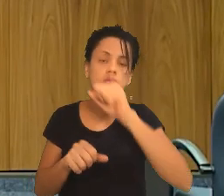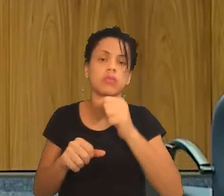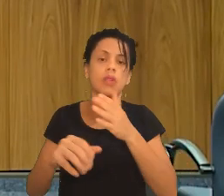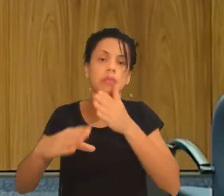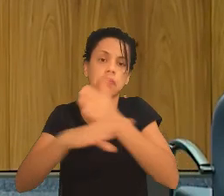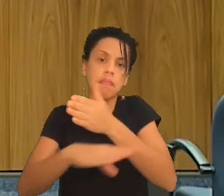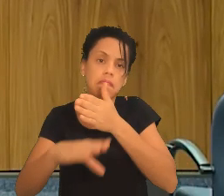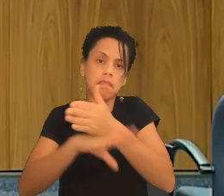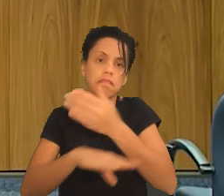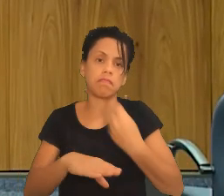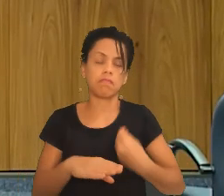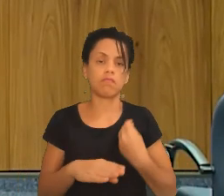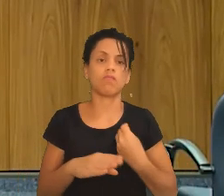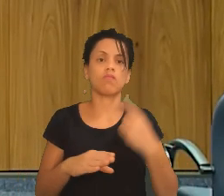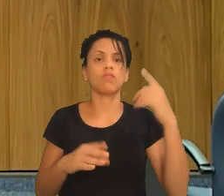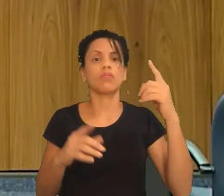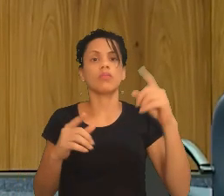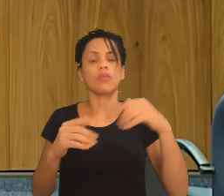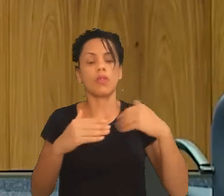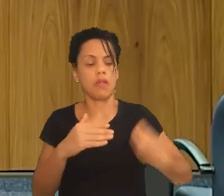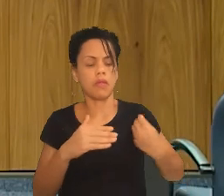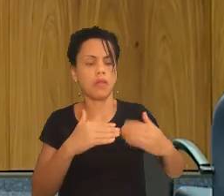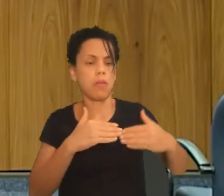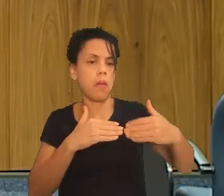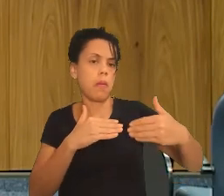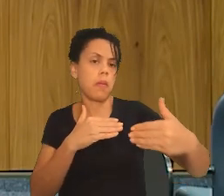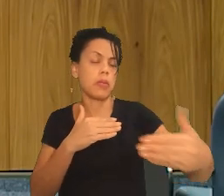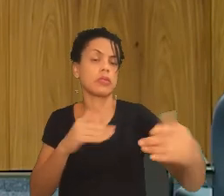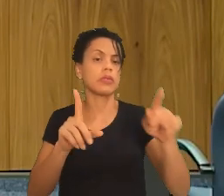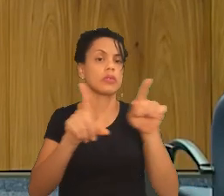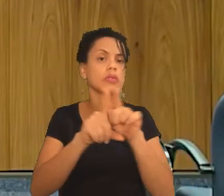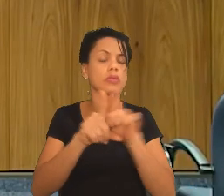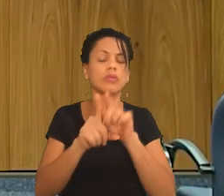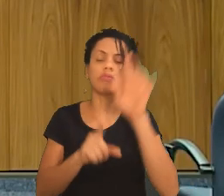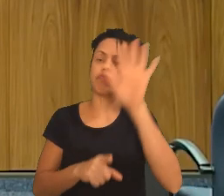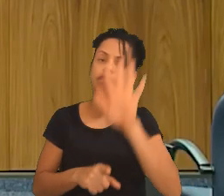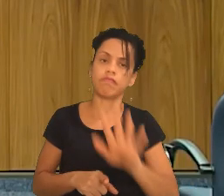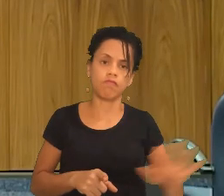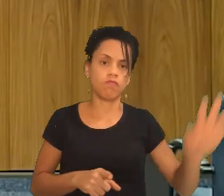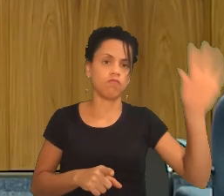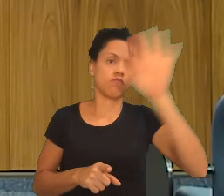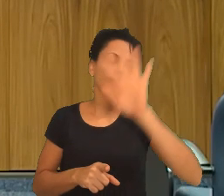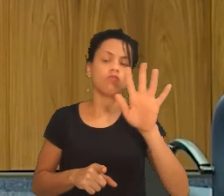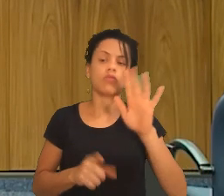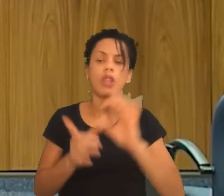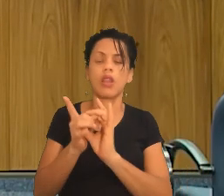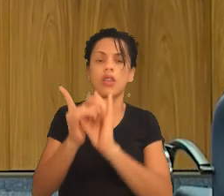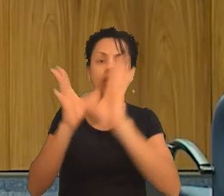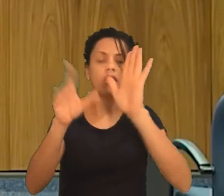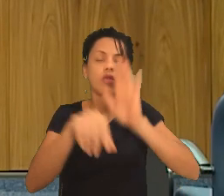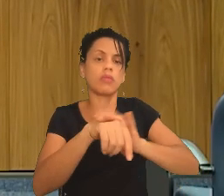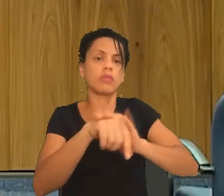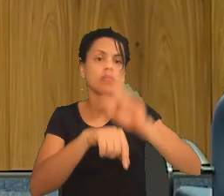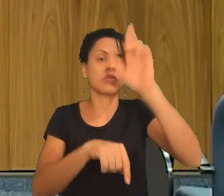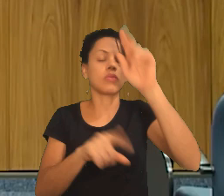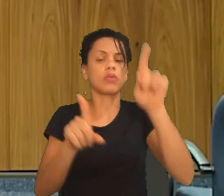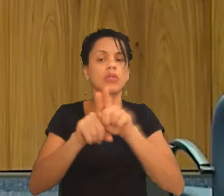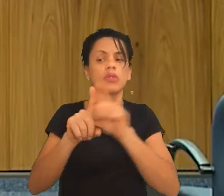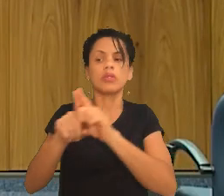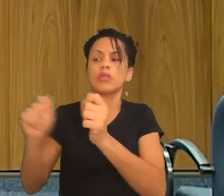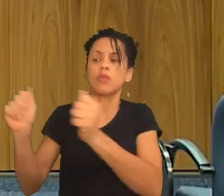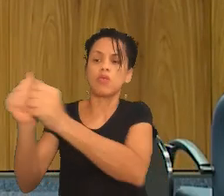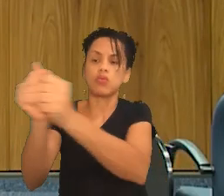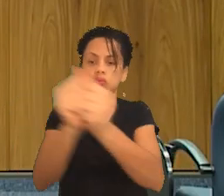participativo, crítico e ao longo da vida, de modo a gerar autonomia, fortalecer a identidade cultural e promover a convivência ética e